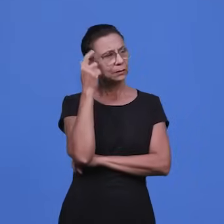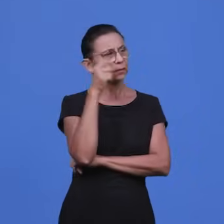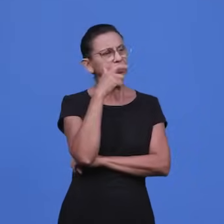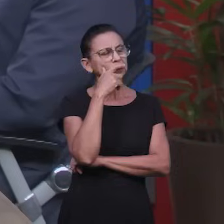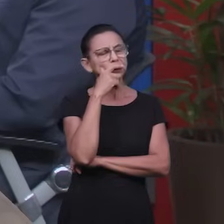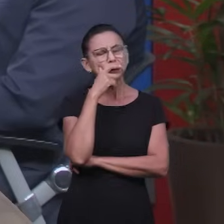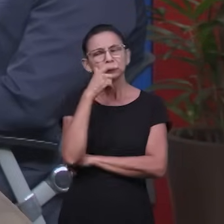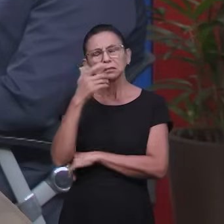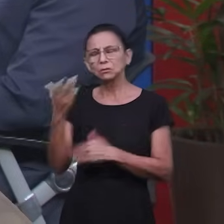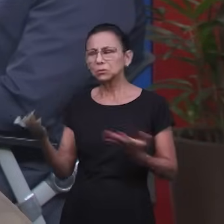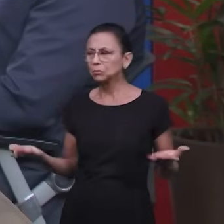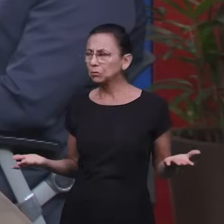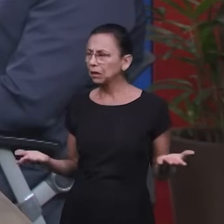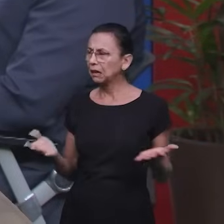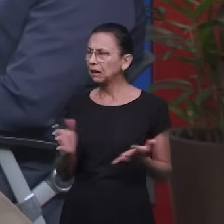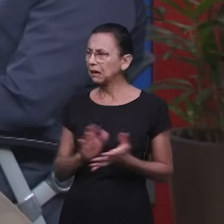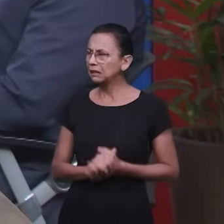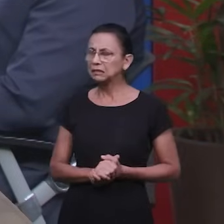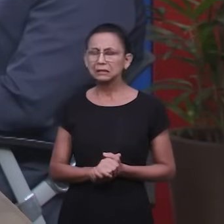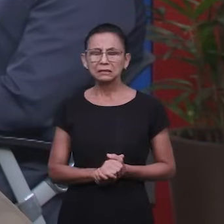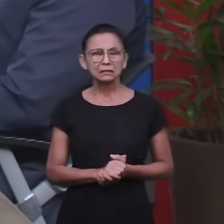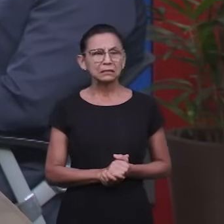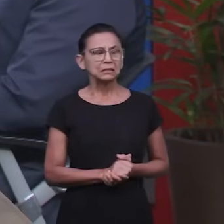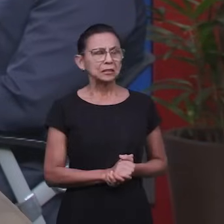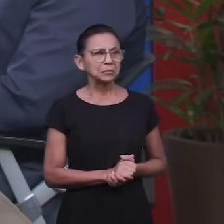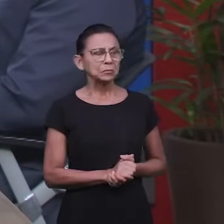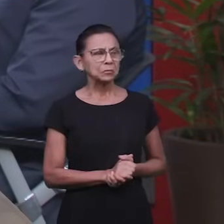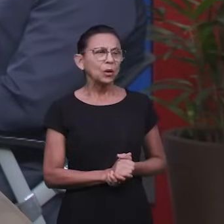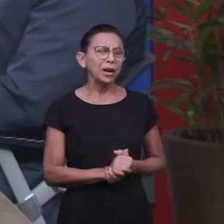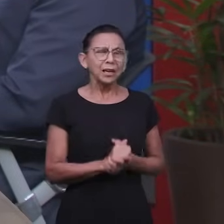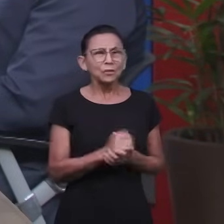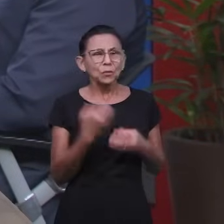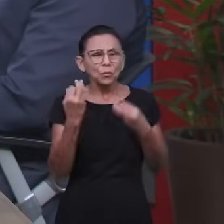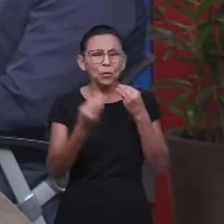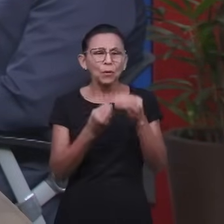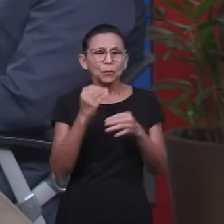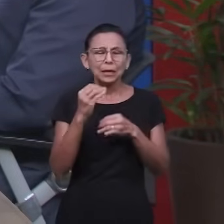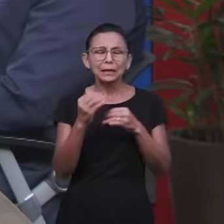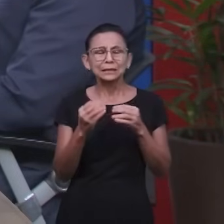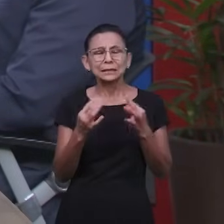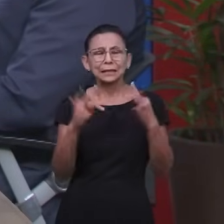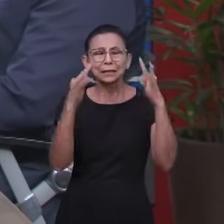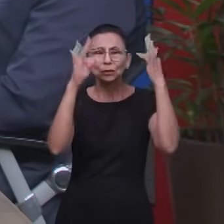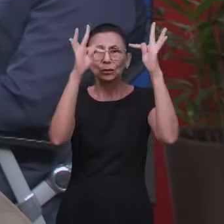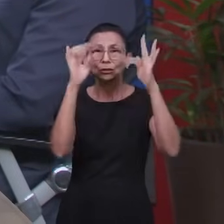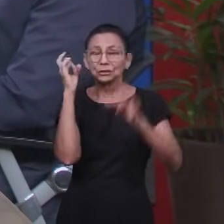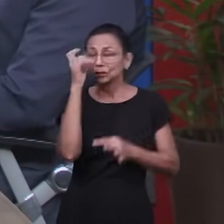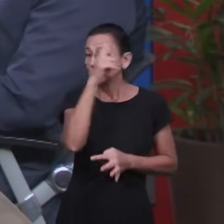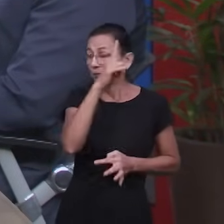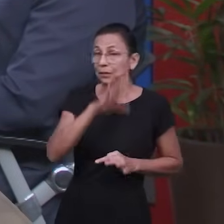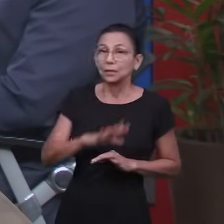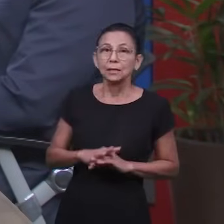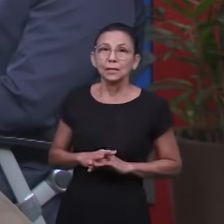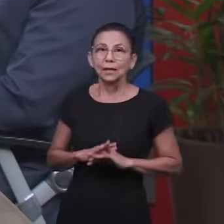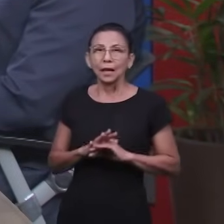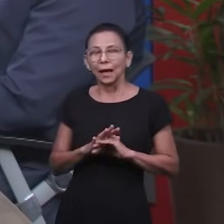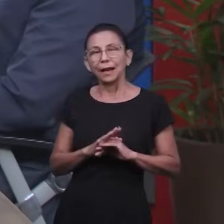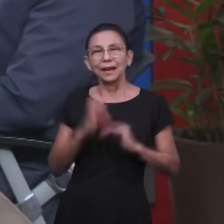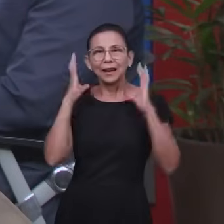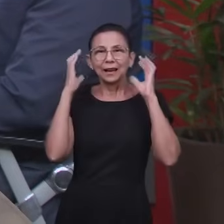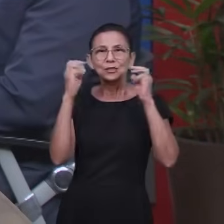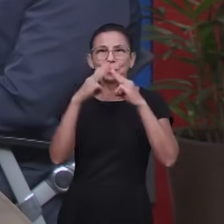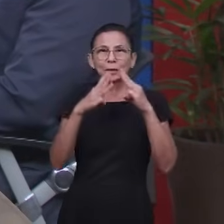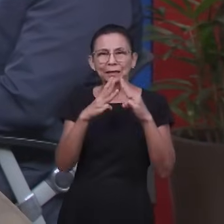achou jeito. Pessoa. Aí quando chegou, rapaz, na sexta-feira, o rapaz do Mineiro não pode faltar, né? Então chegou